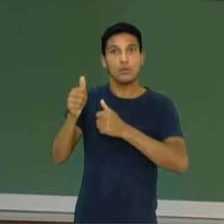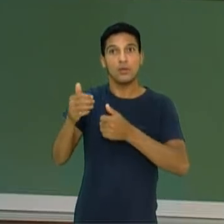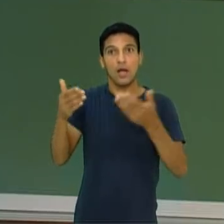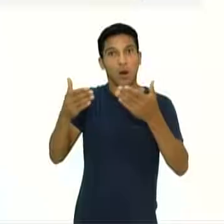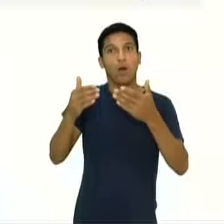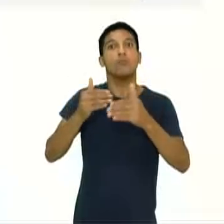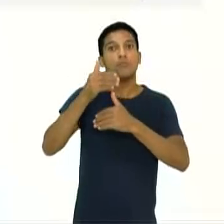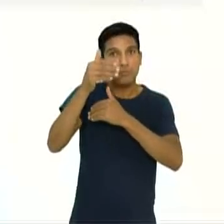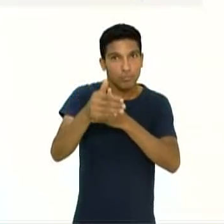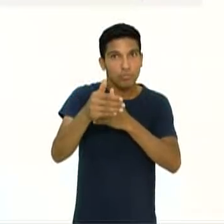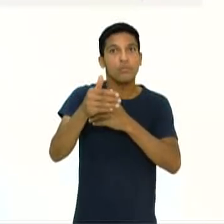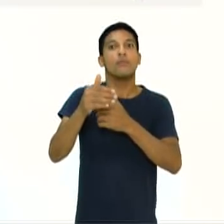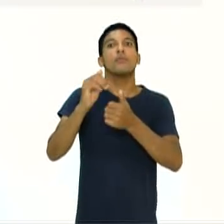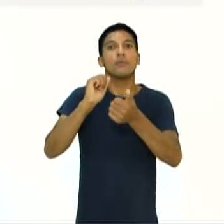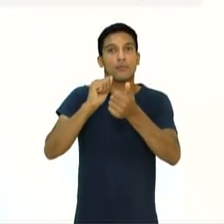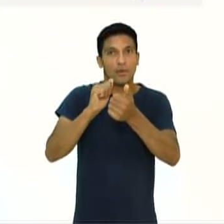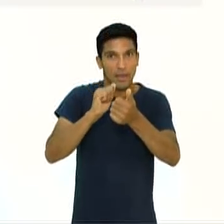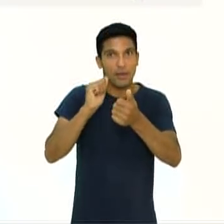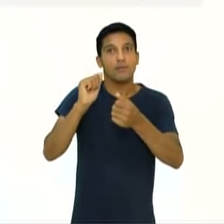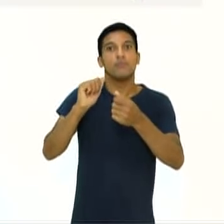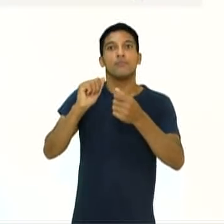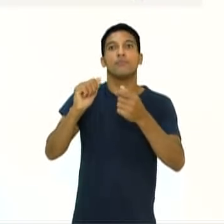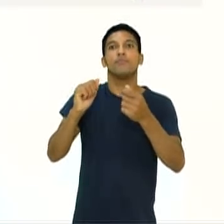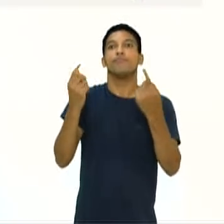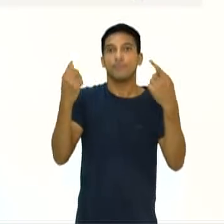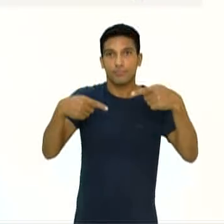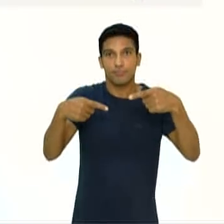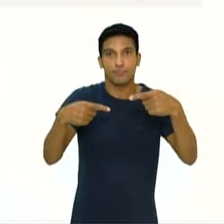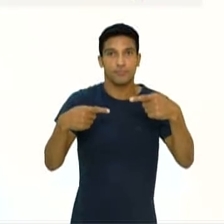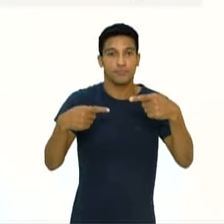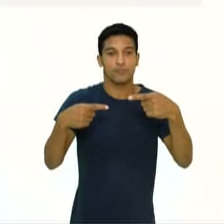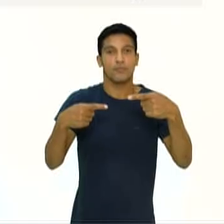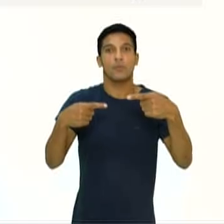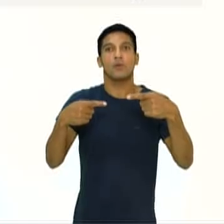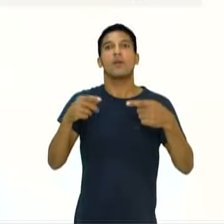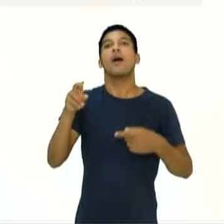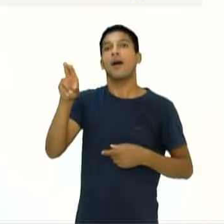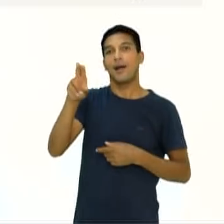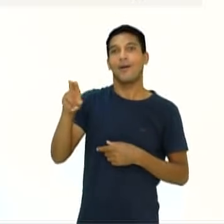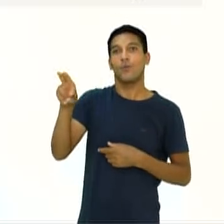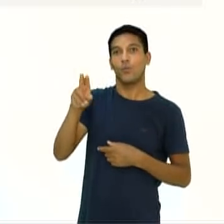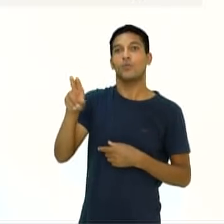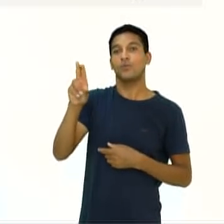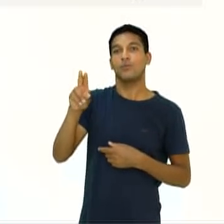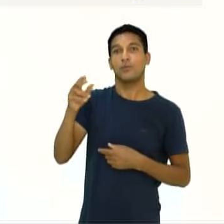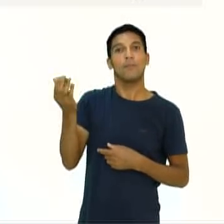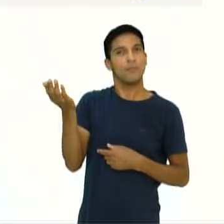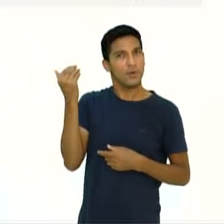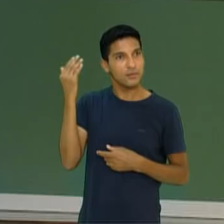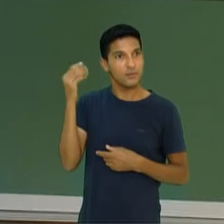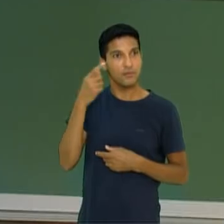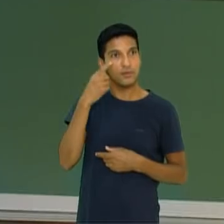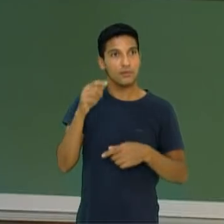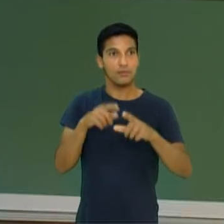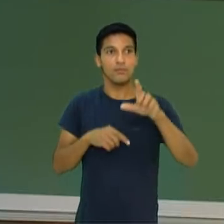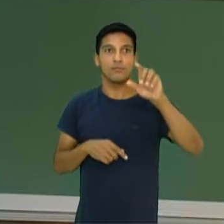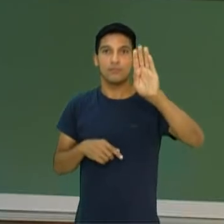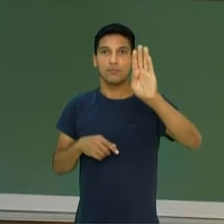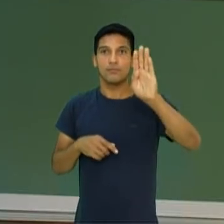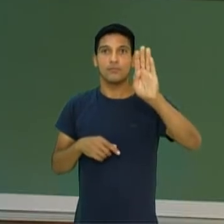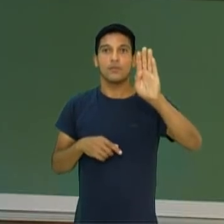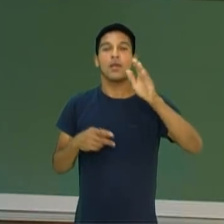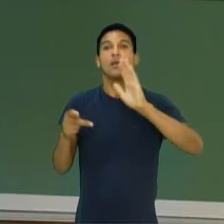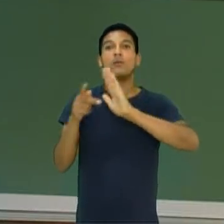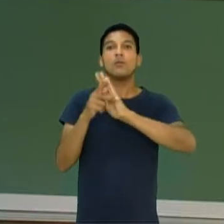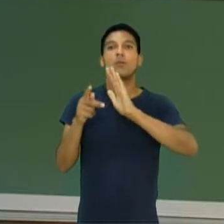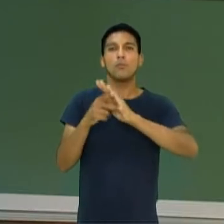foi utilizado como arma para caçar e nas guerras também, uma arma muito importante durante